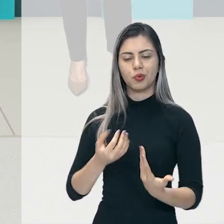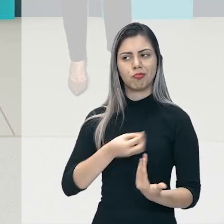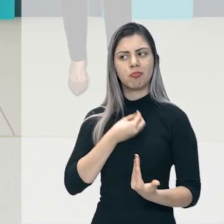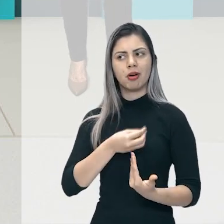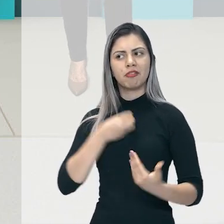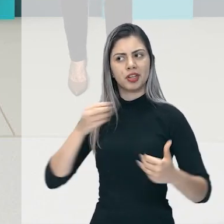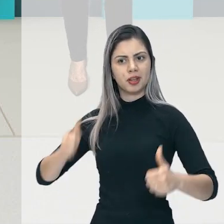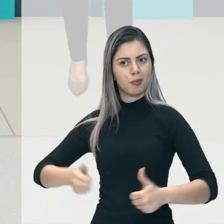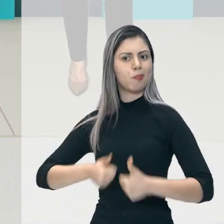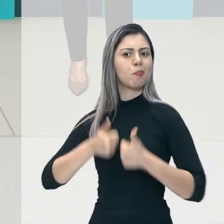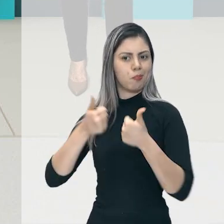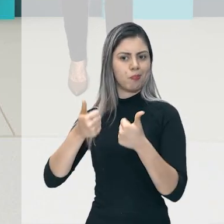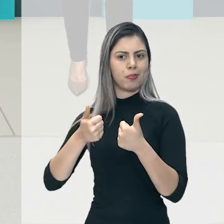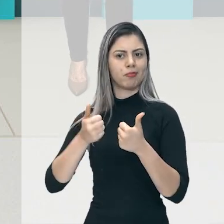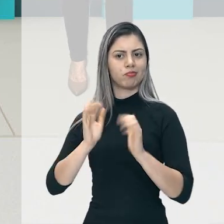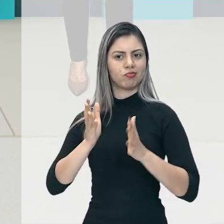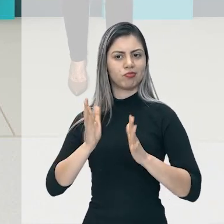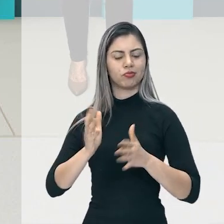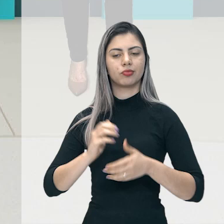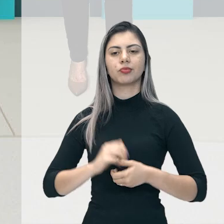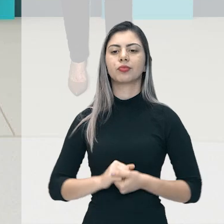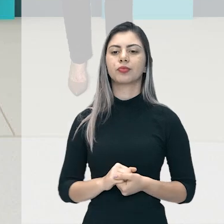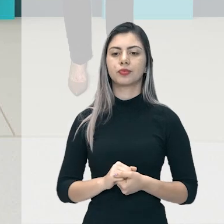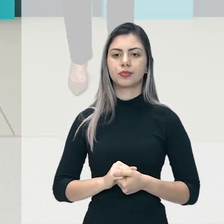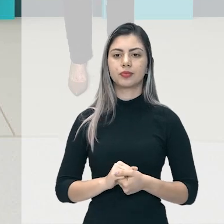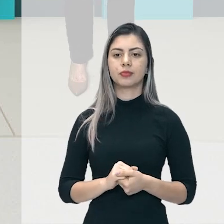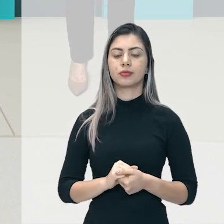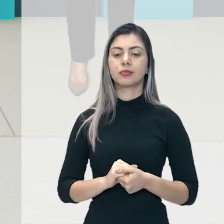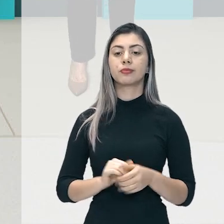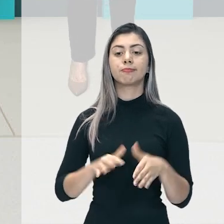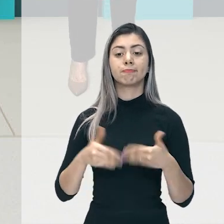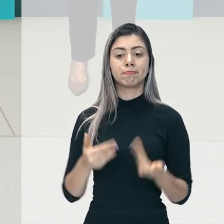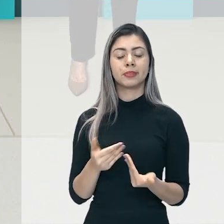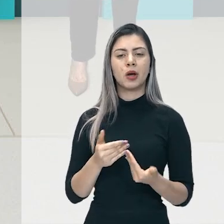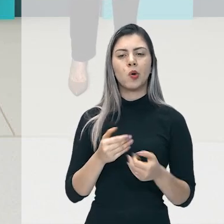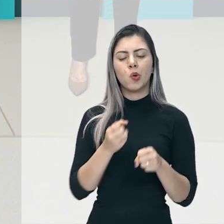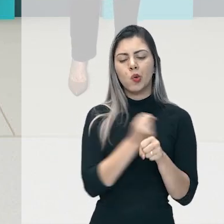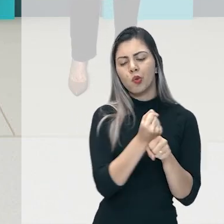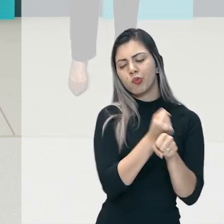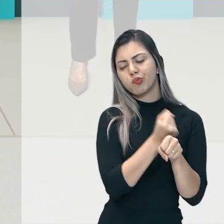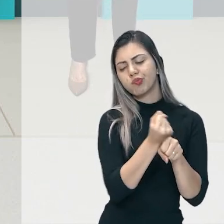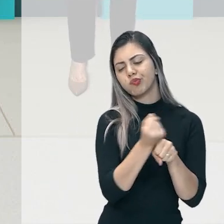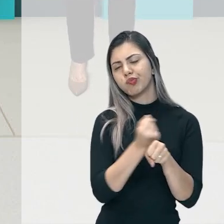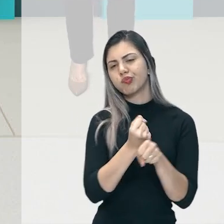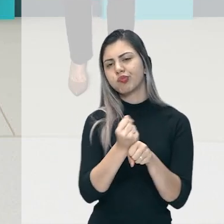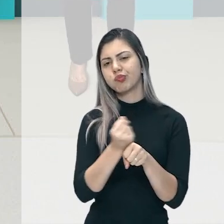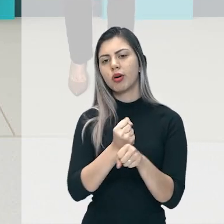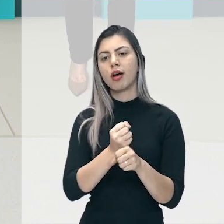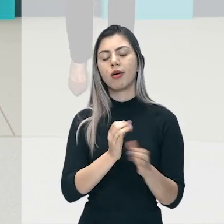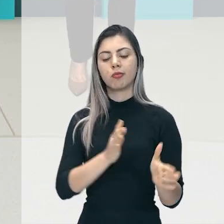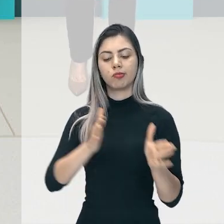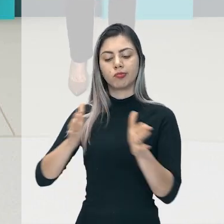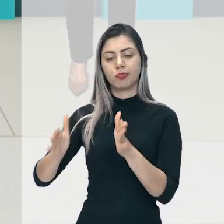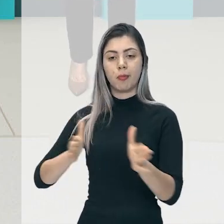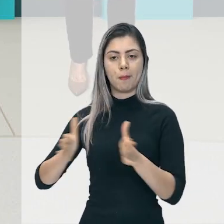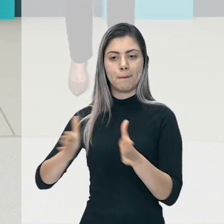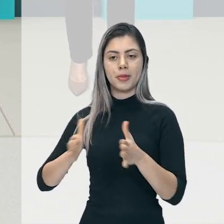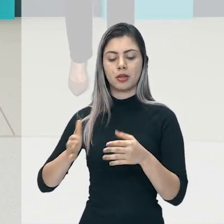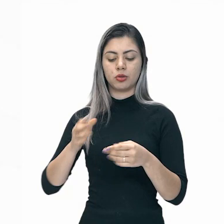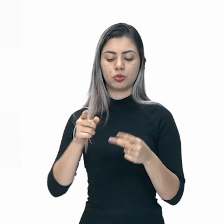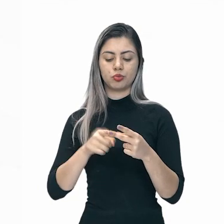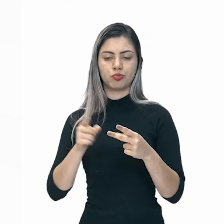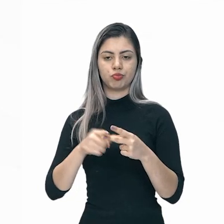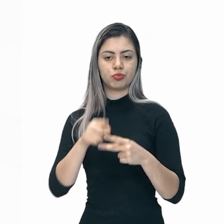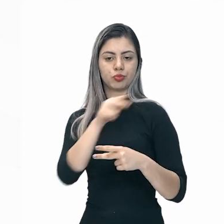mais, vamos dizer, adequada, melhor. E aí, depois de milhares de anos, nós passamos para onde? Para o Neolítico, que